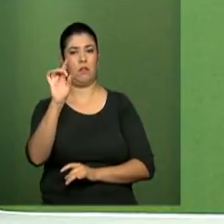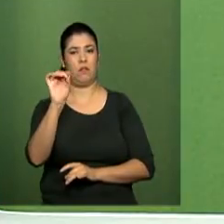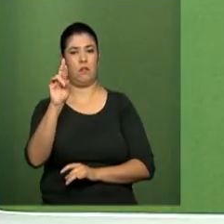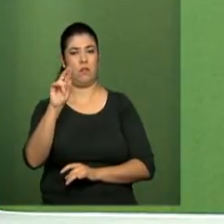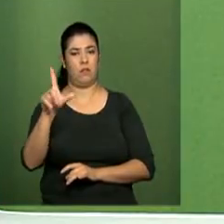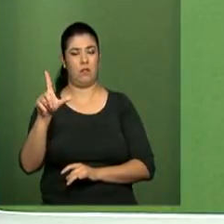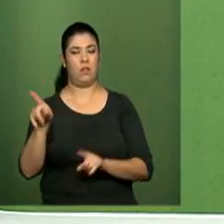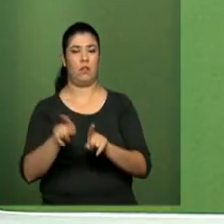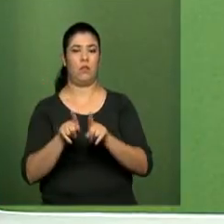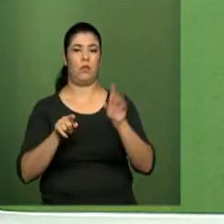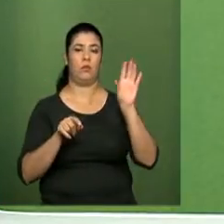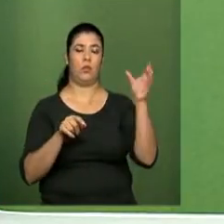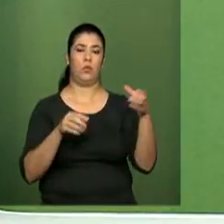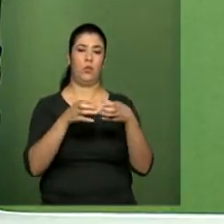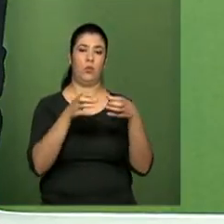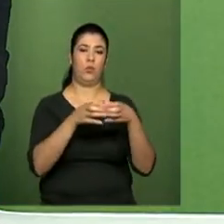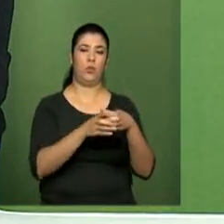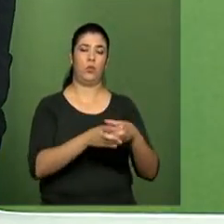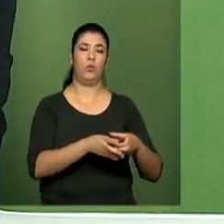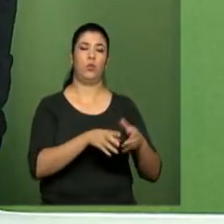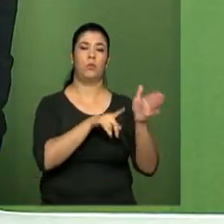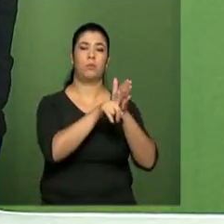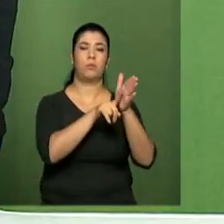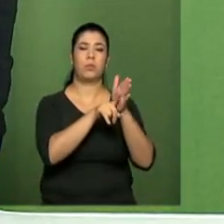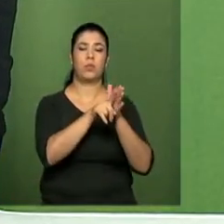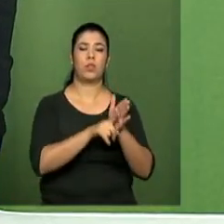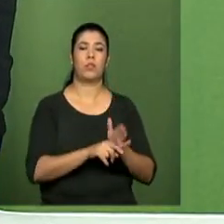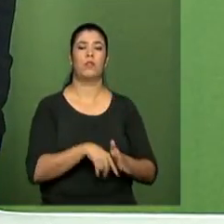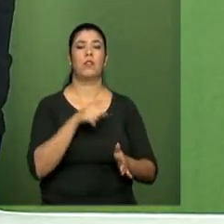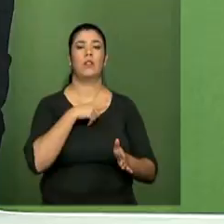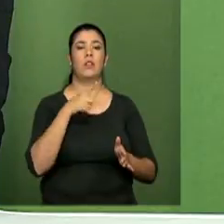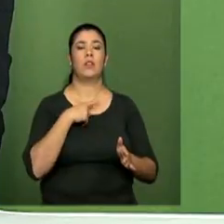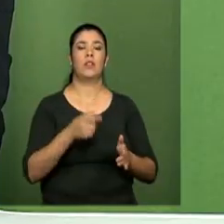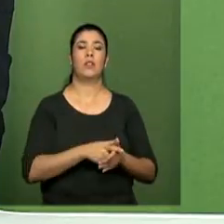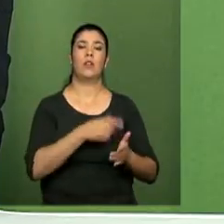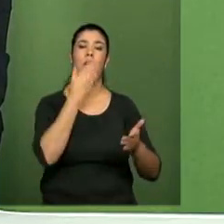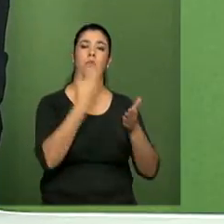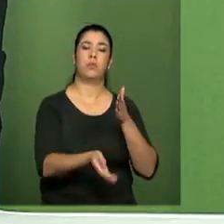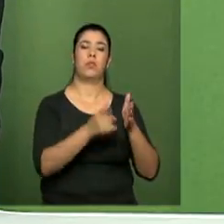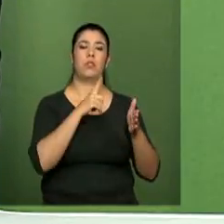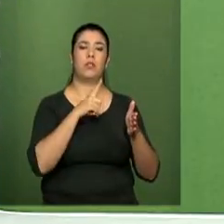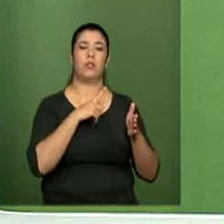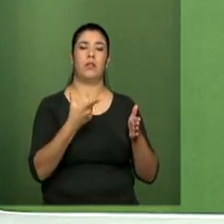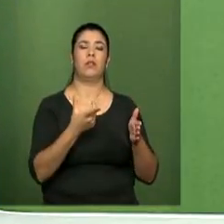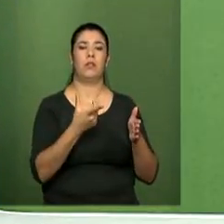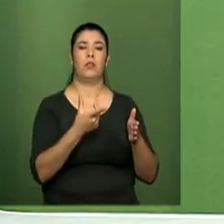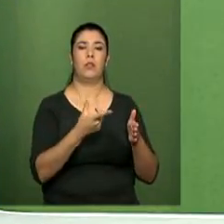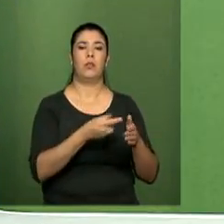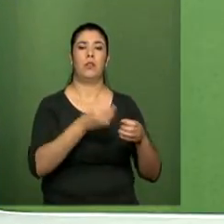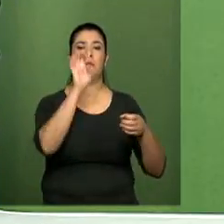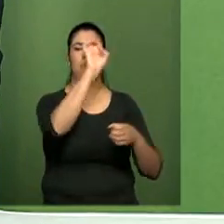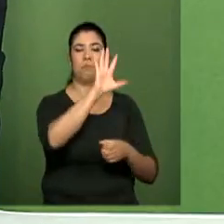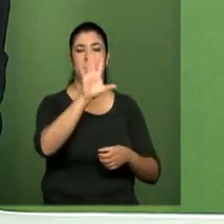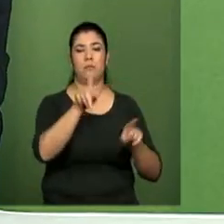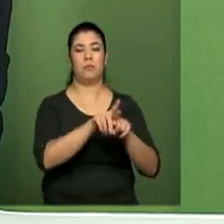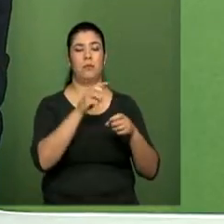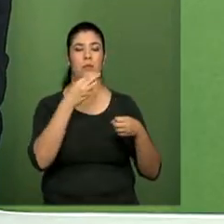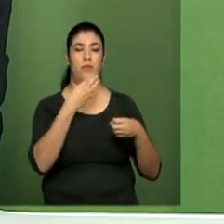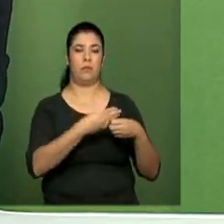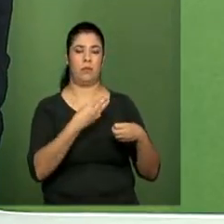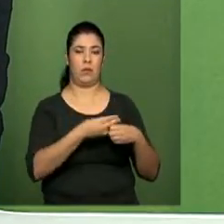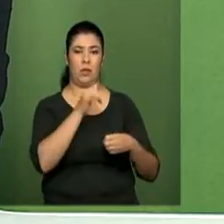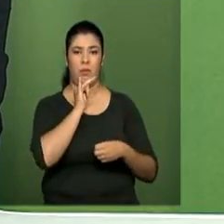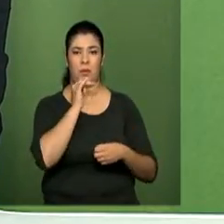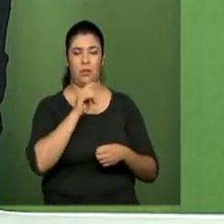sistema de baixas na hora e integrado com as baixas no estado e no município então quando você dá